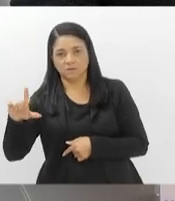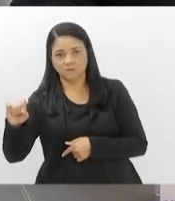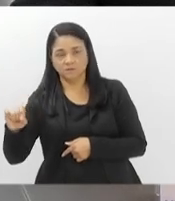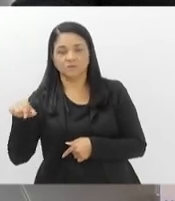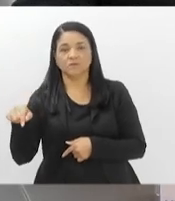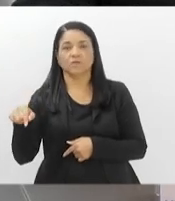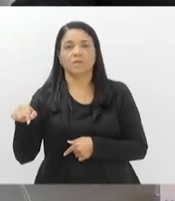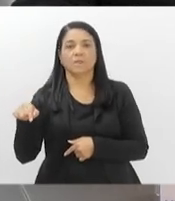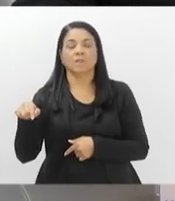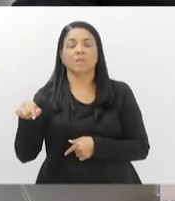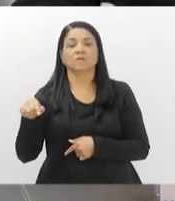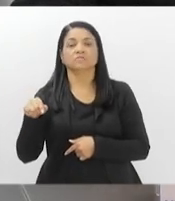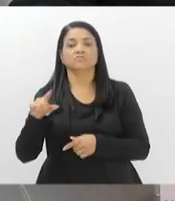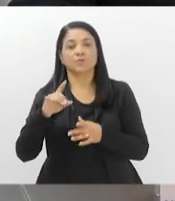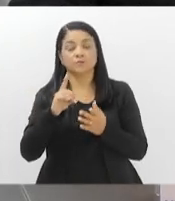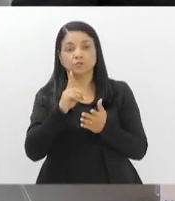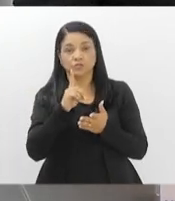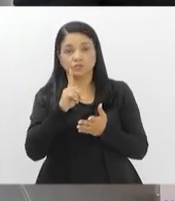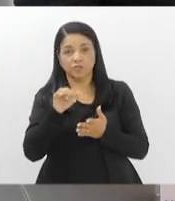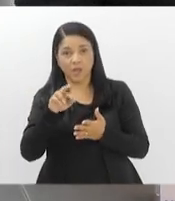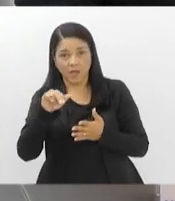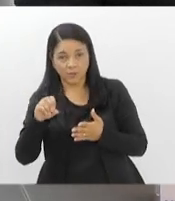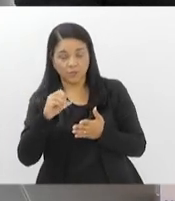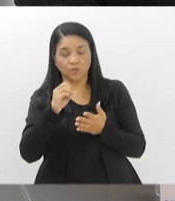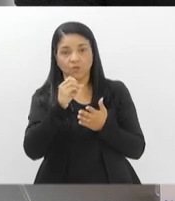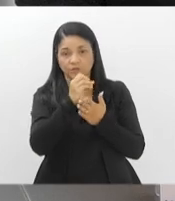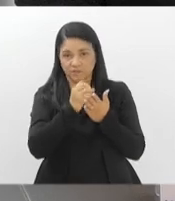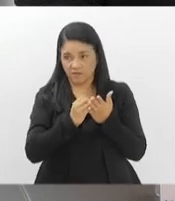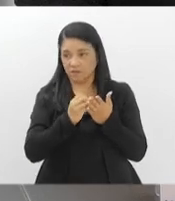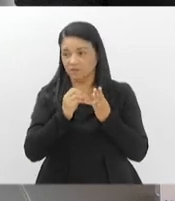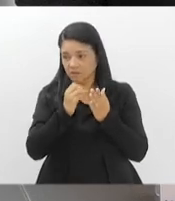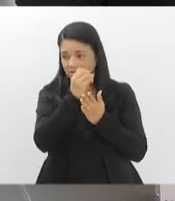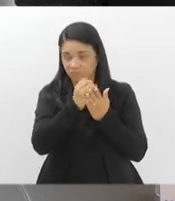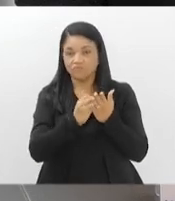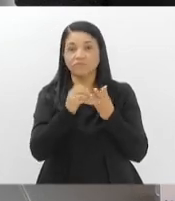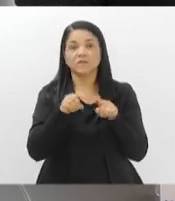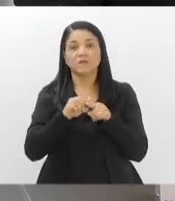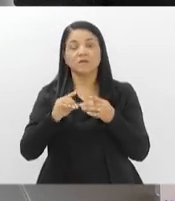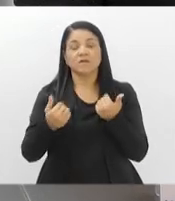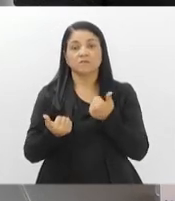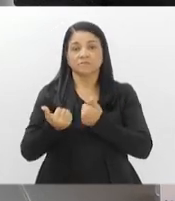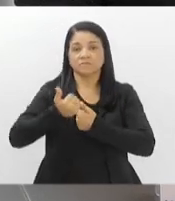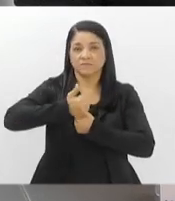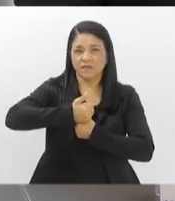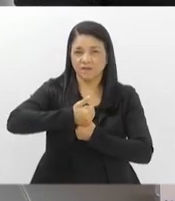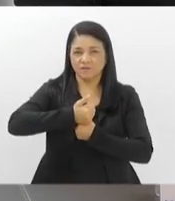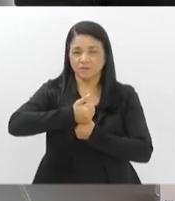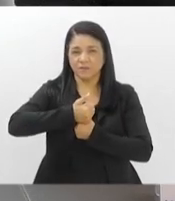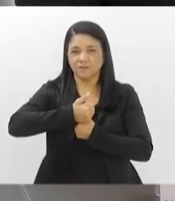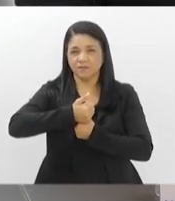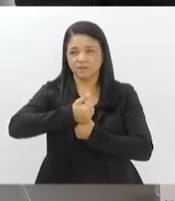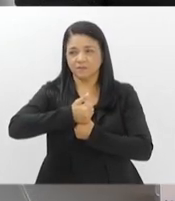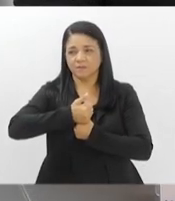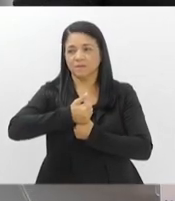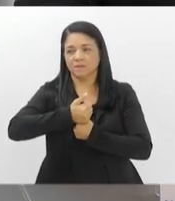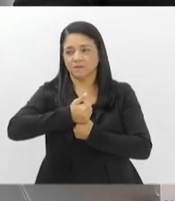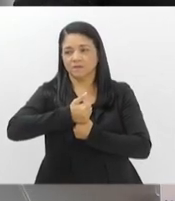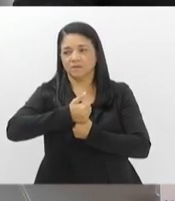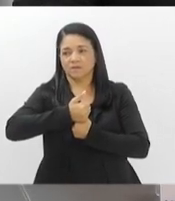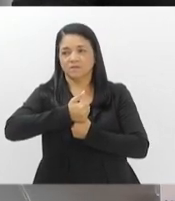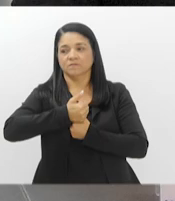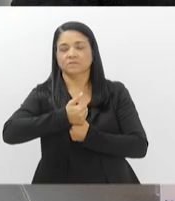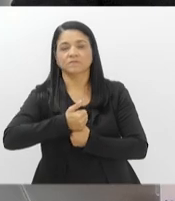uma atualização do Diário Oficial deputada Célia Jordão para compor a comissão como membro suplente na segunda-feira seguinte dia 10 de junho